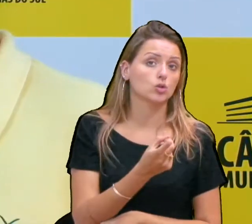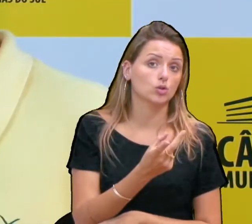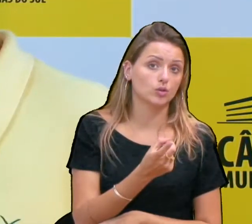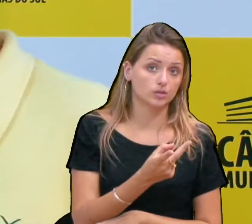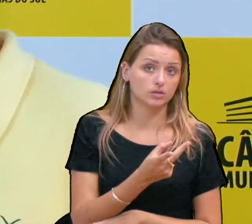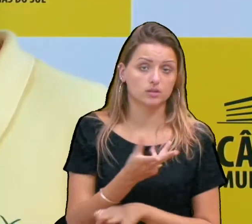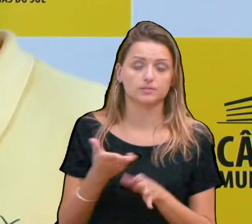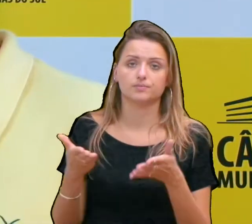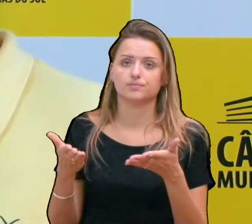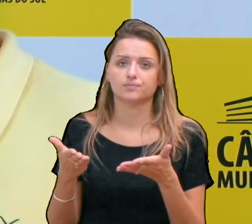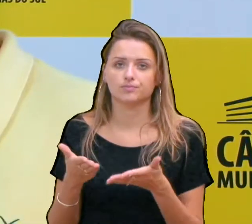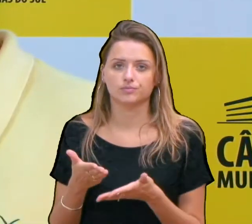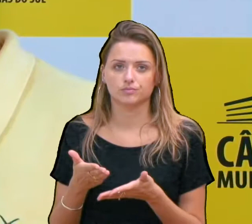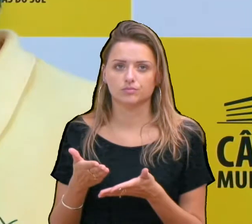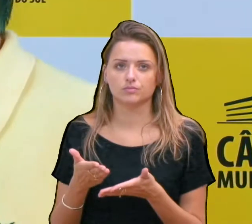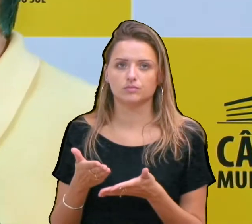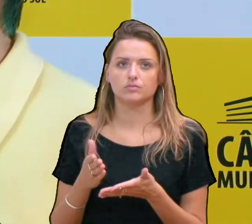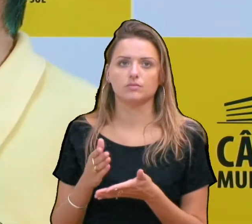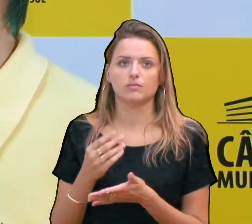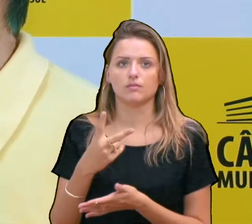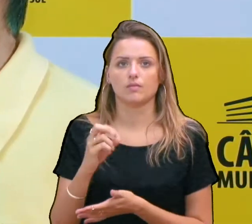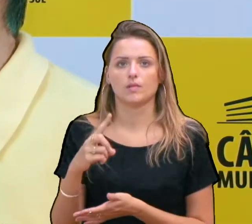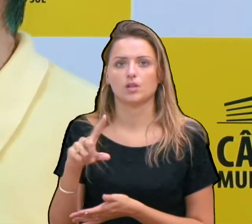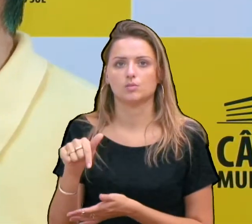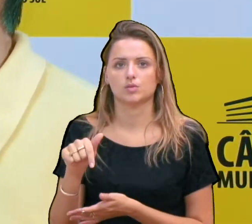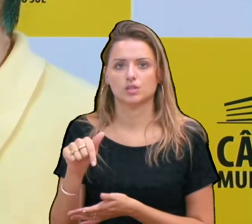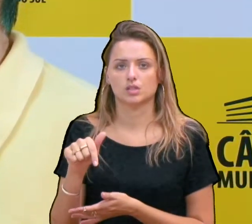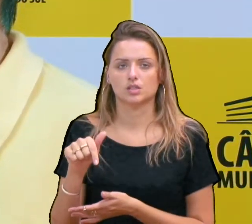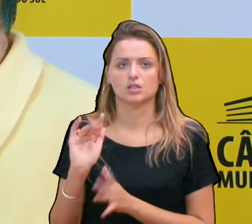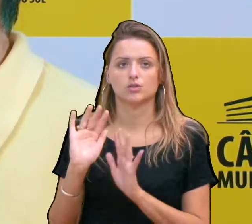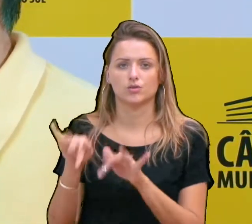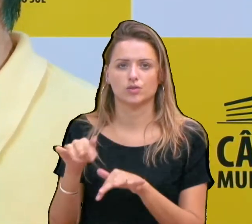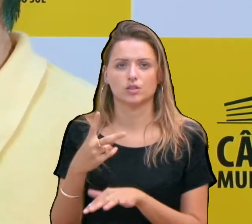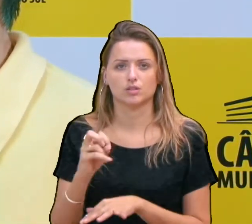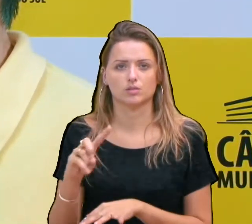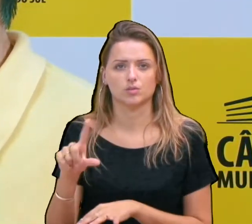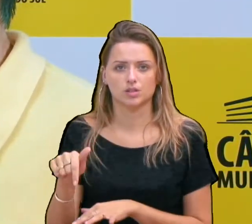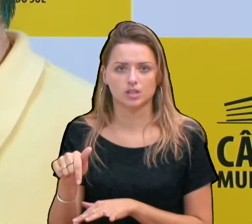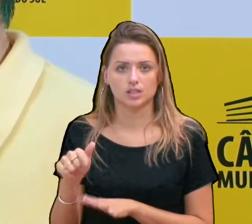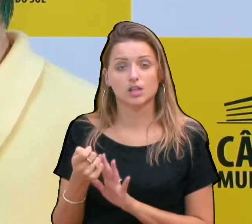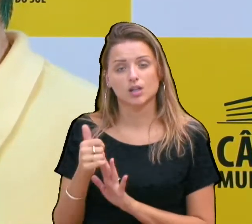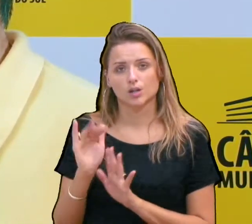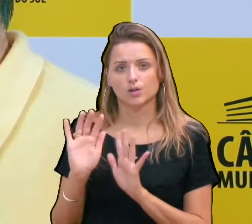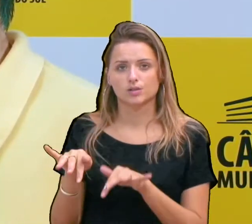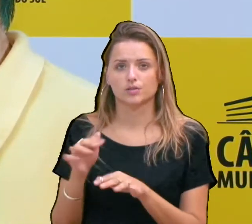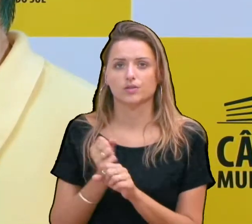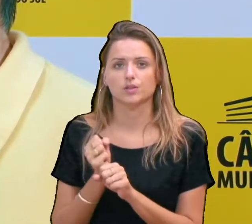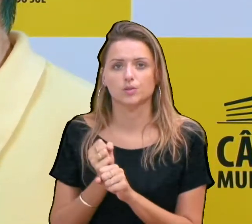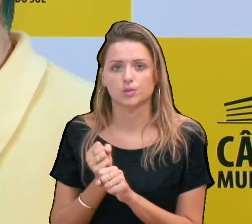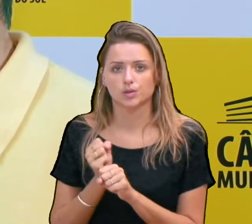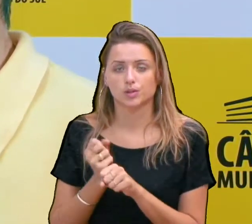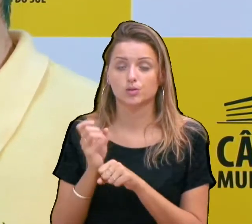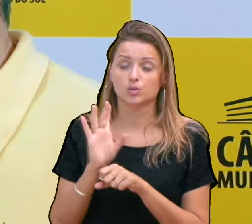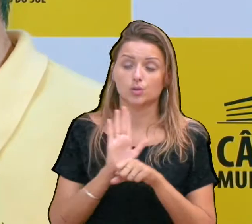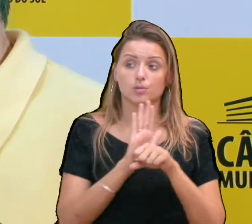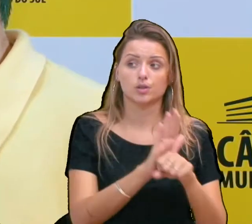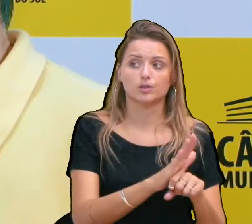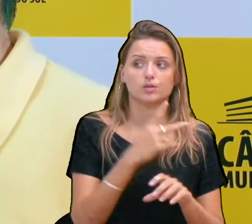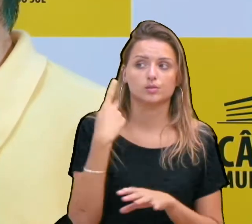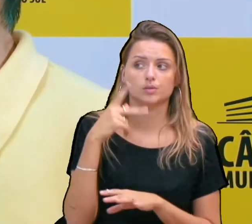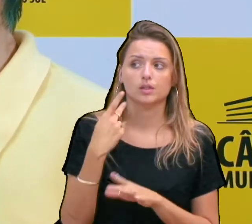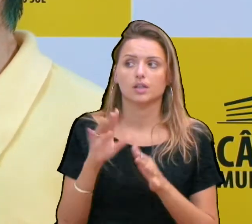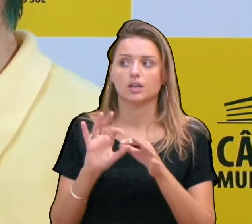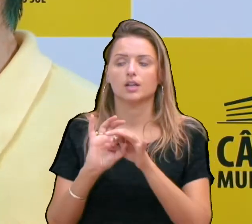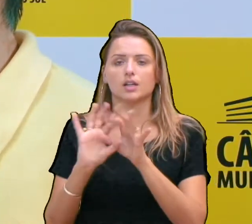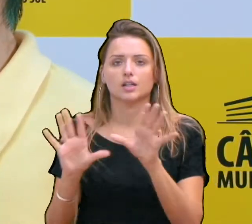e agora, em 2017, é o final, aí no apagar das luzes, justamente para beneficiar o indulto